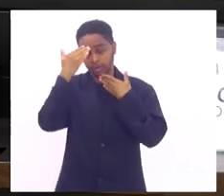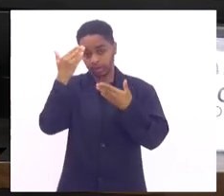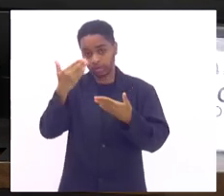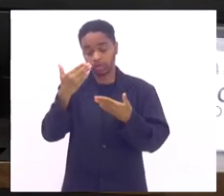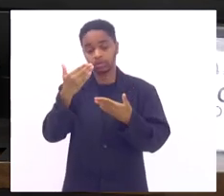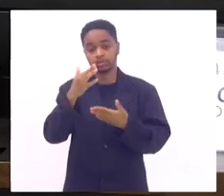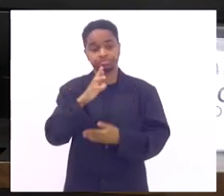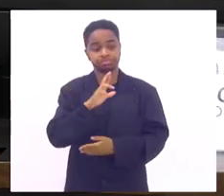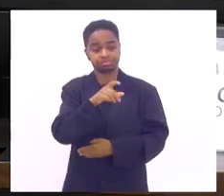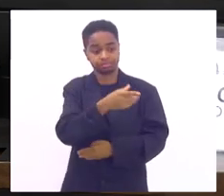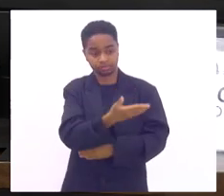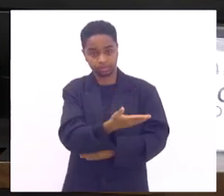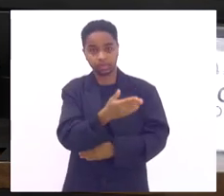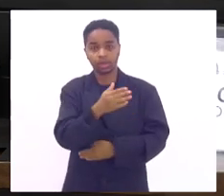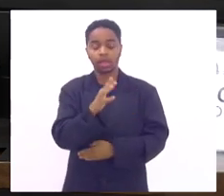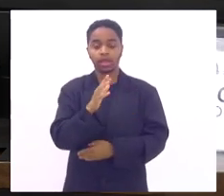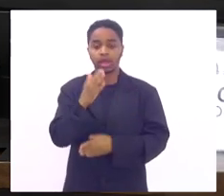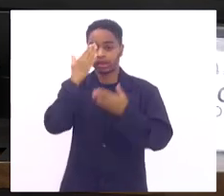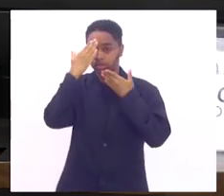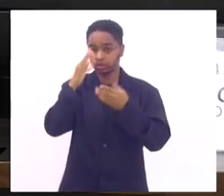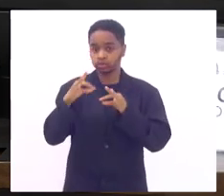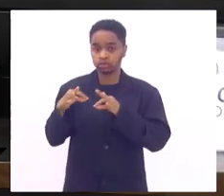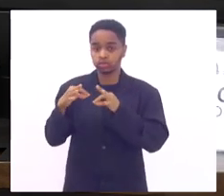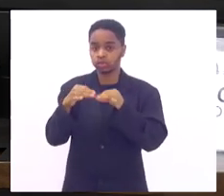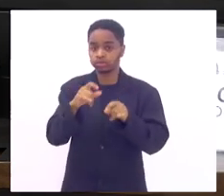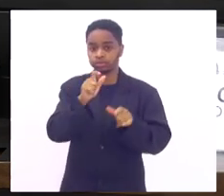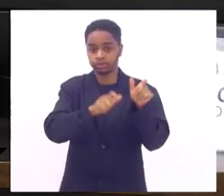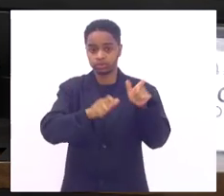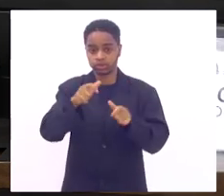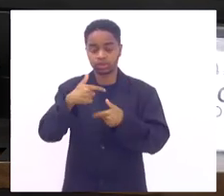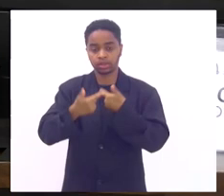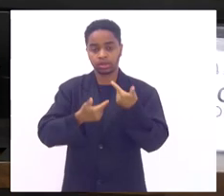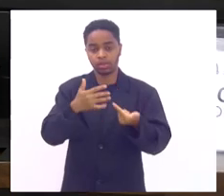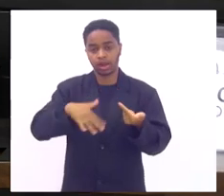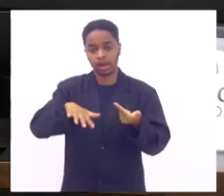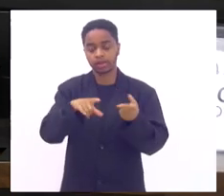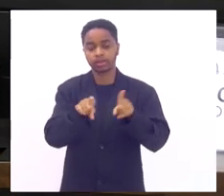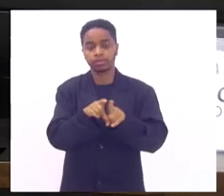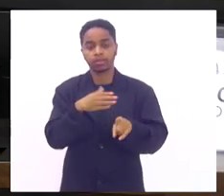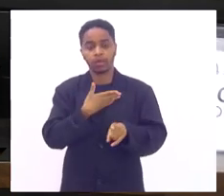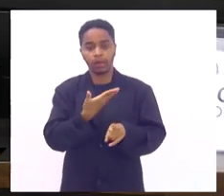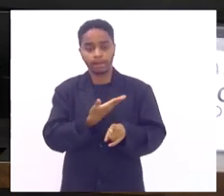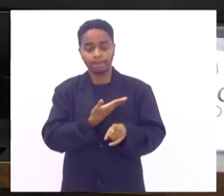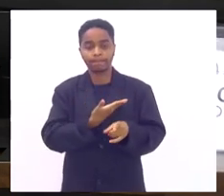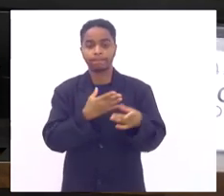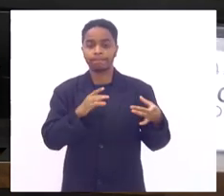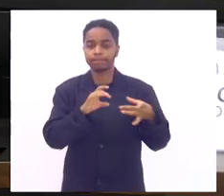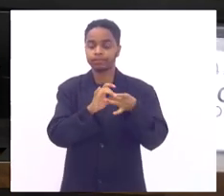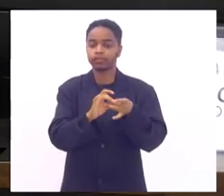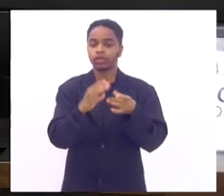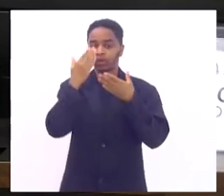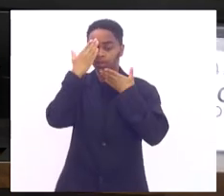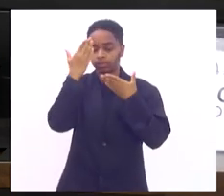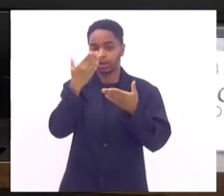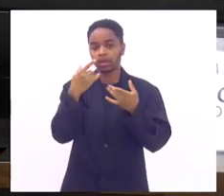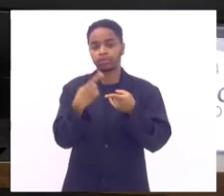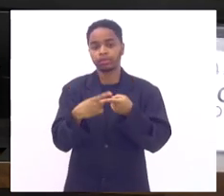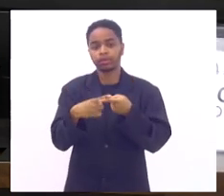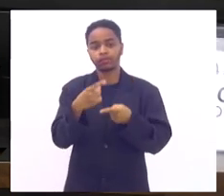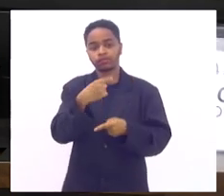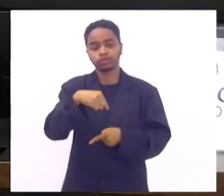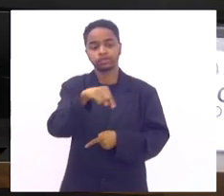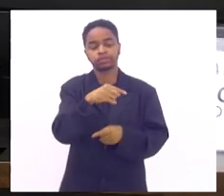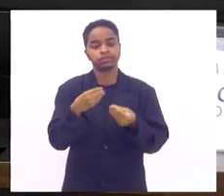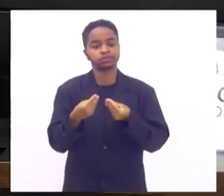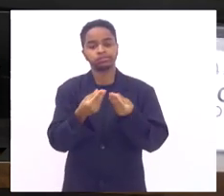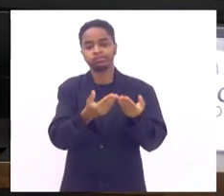os colaboradores da junta comercial que estão aqui, que são meus amigos e parceiros de batalha aí. Obrigado pelo reconhecimento que vocês entregam